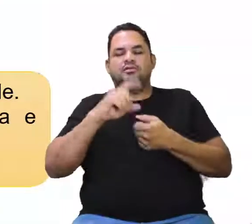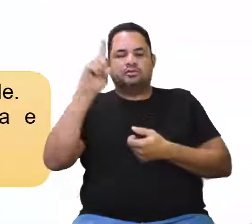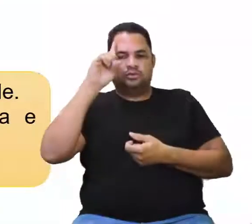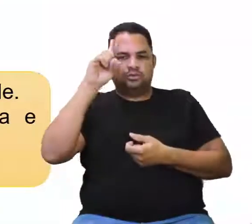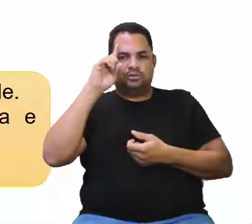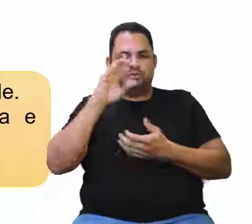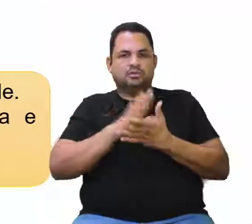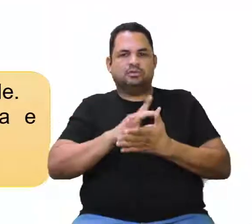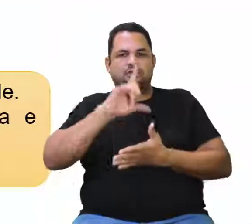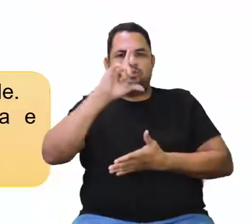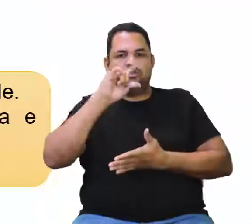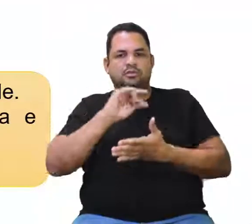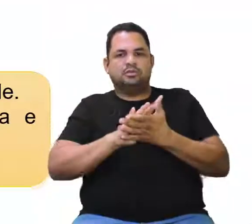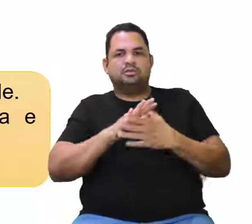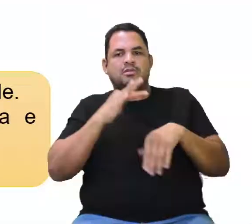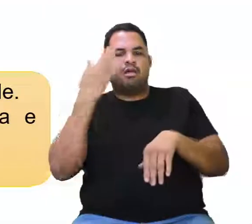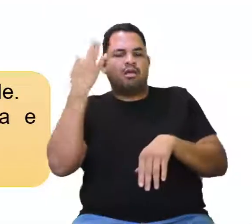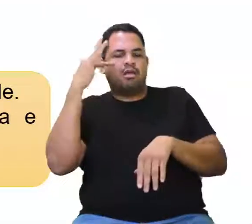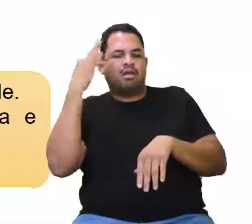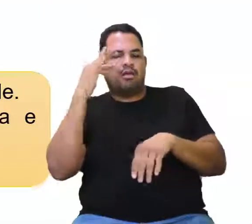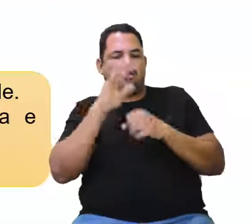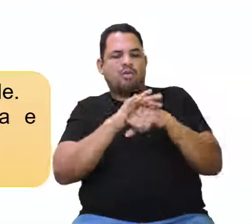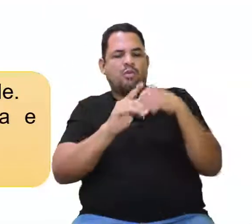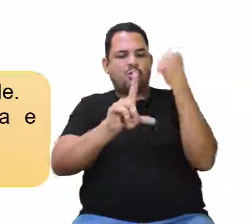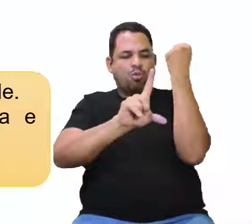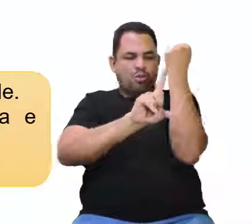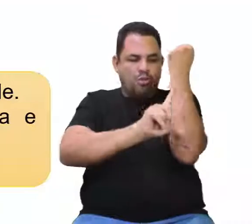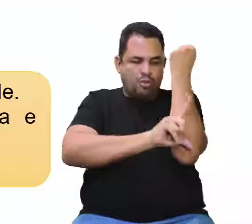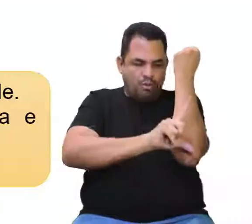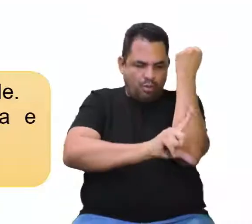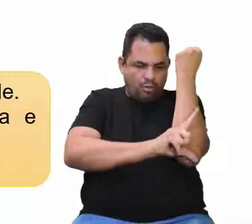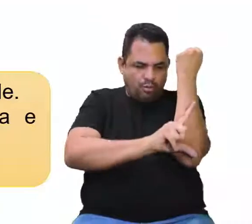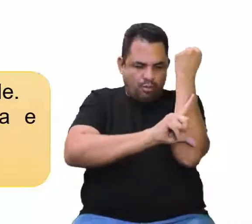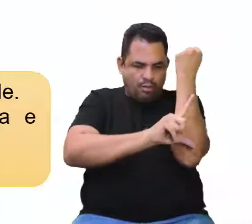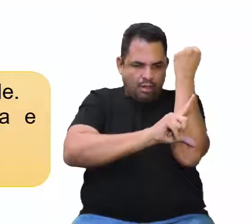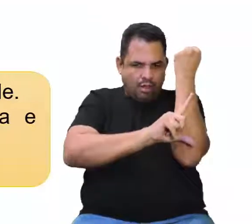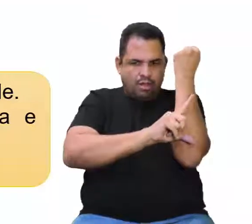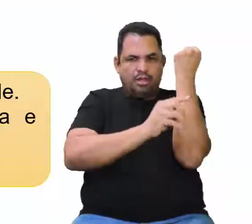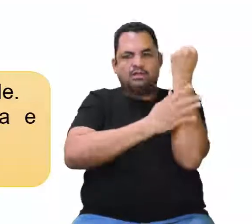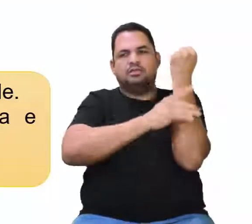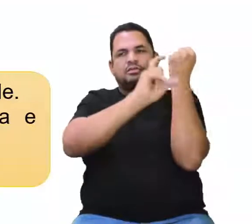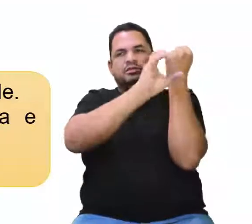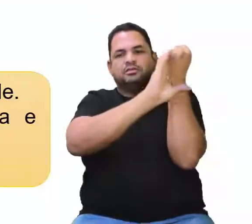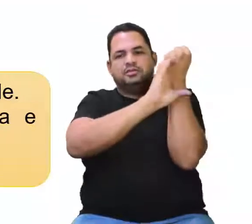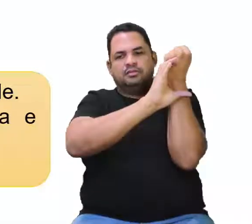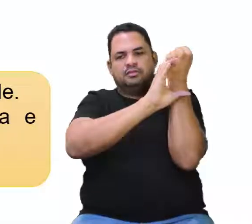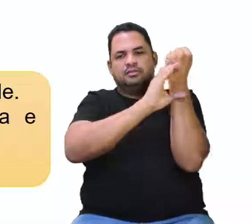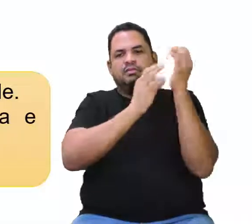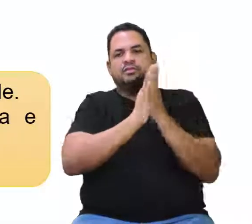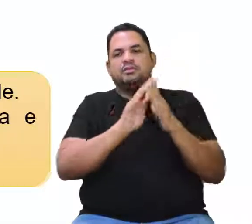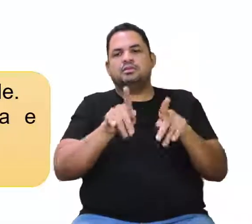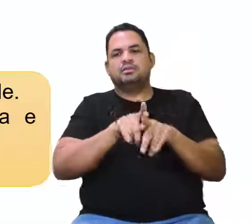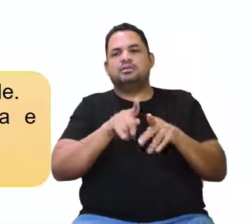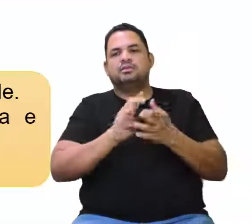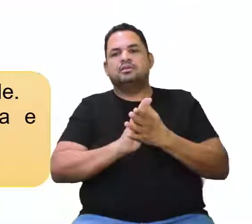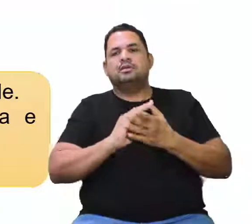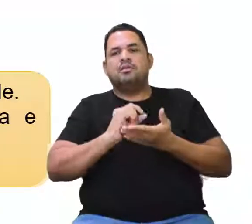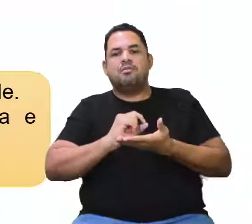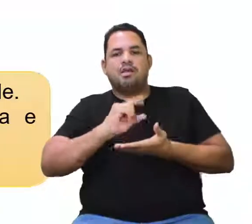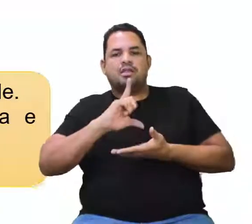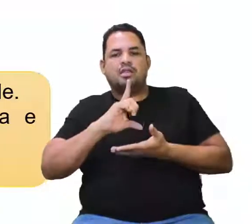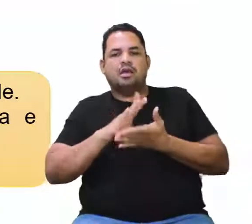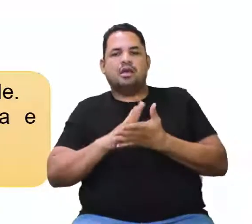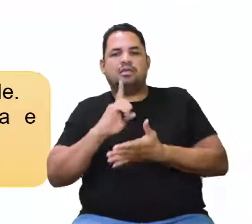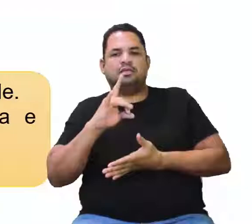cotidiano. Vai diminuir as dores lombares e cervicais, vai aumentar a densidade mineral